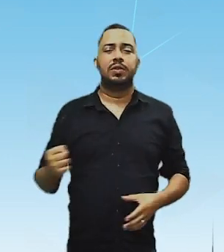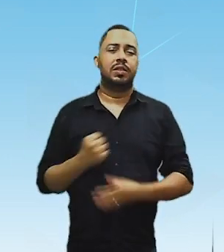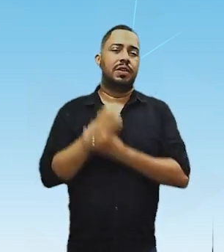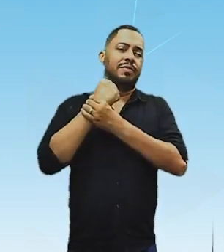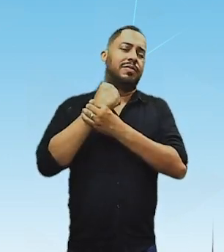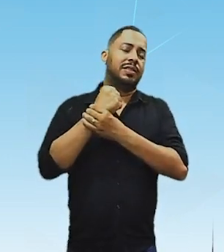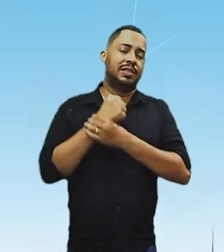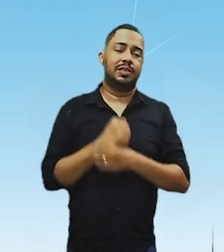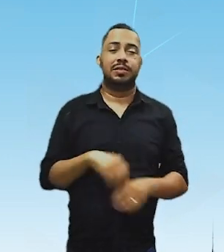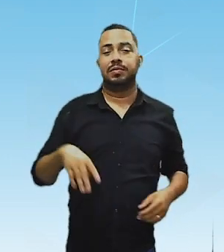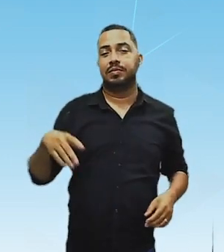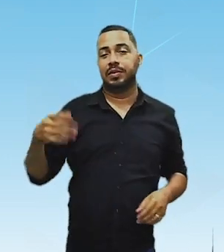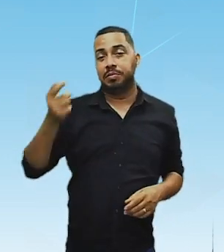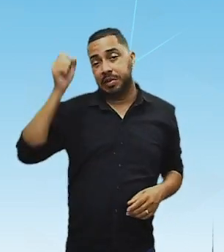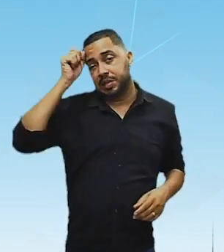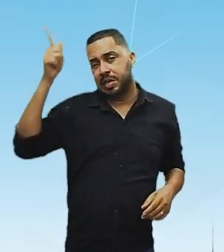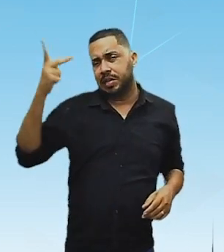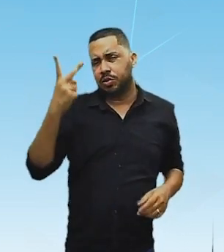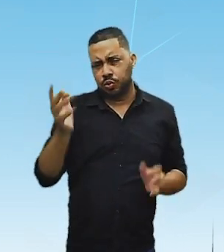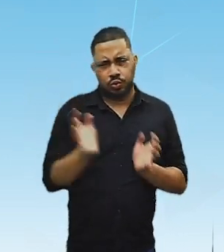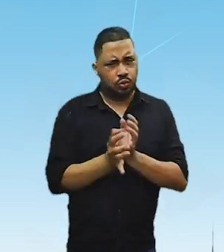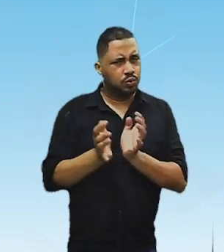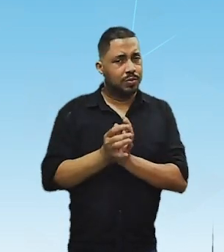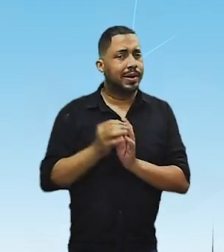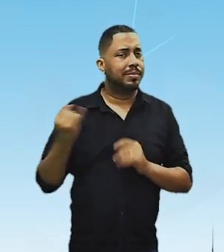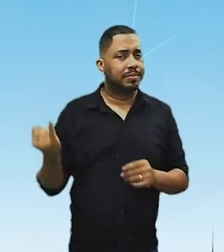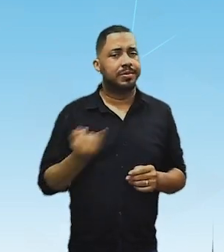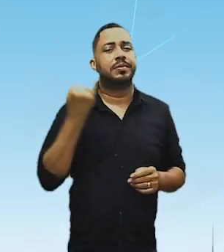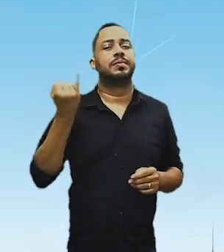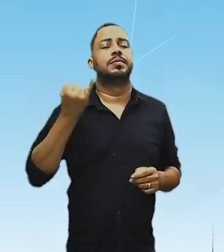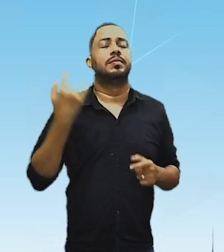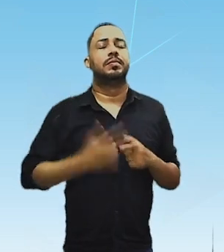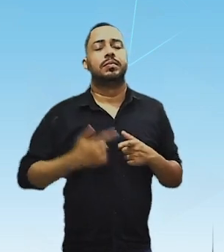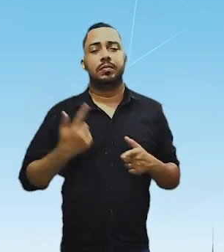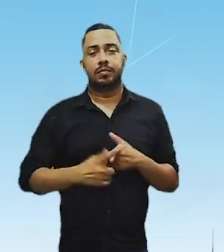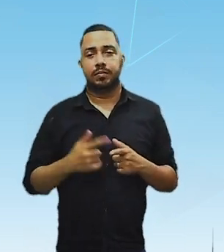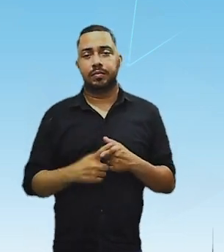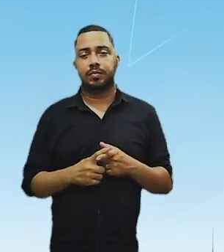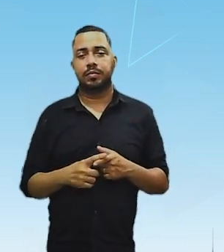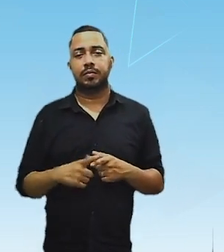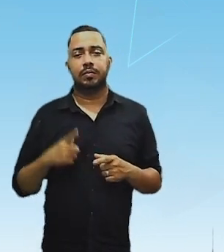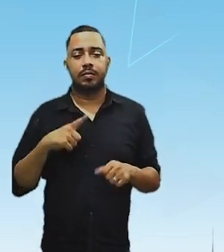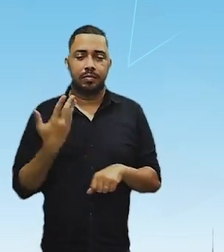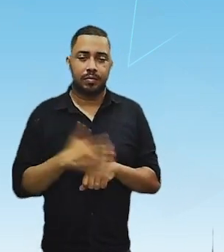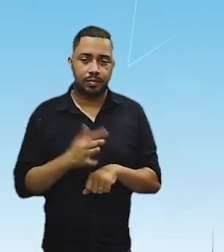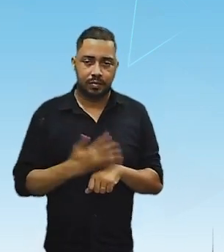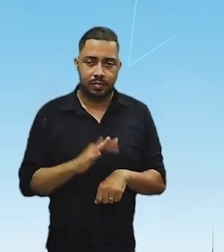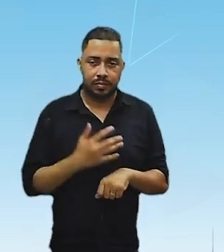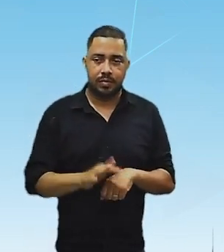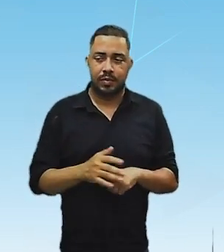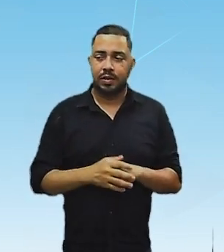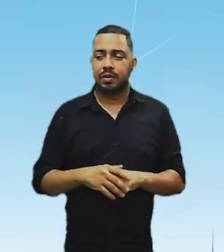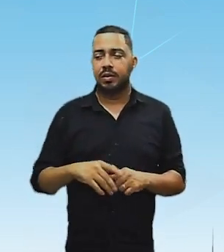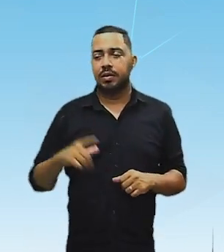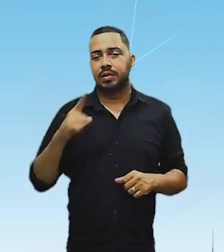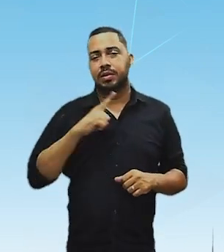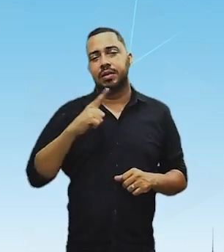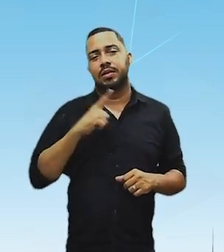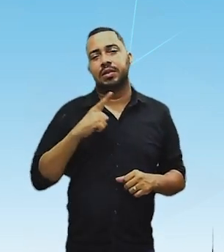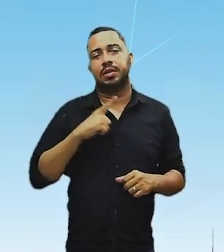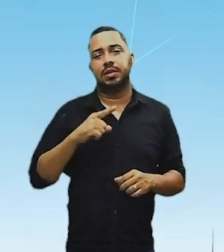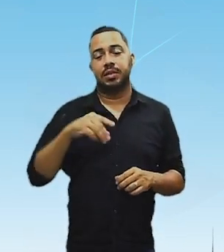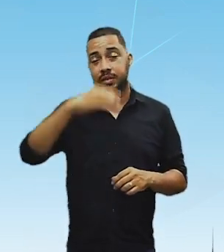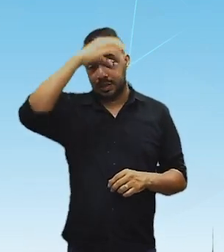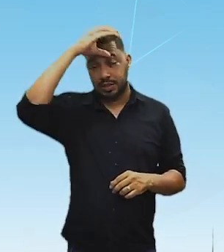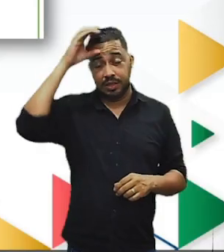ideia, certo? Dos grupos. Isso é importante porque justamente vai exercitar a cidadania. Outro